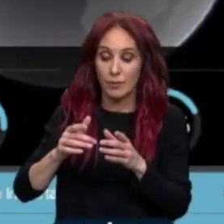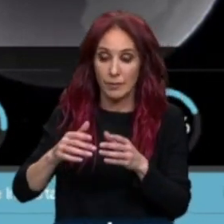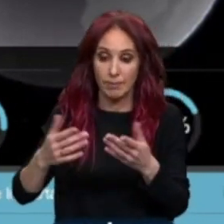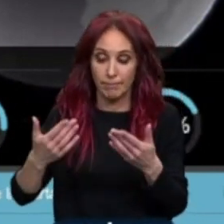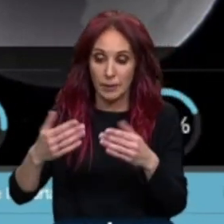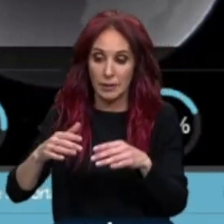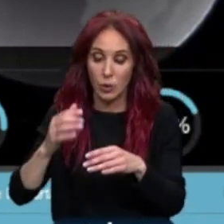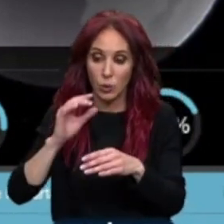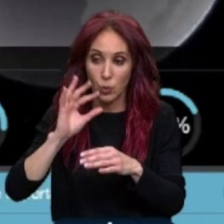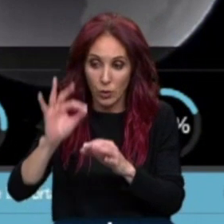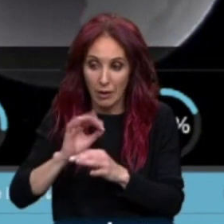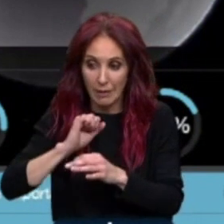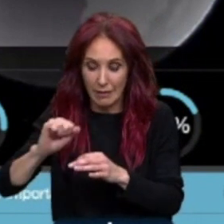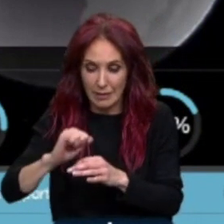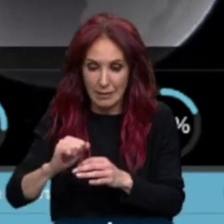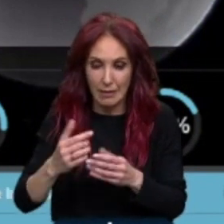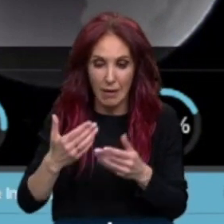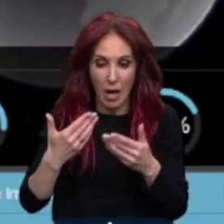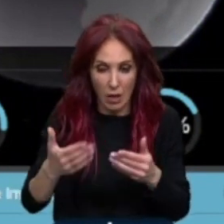nos 20,